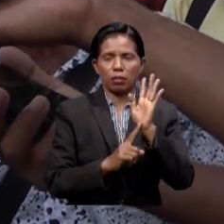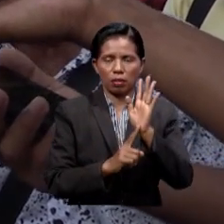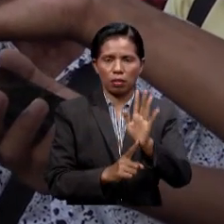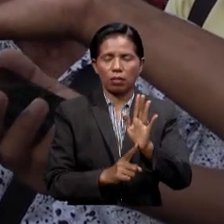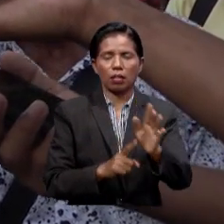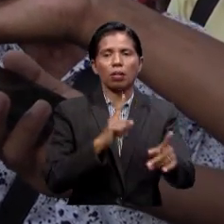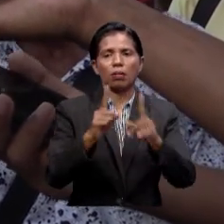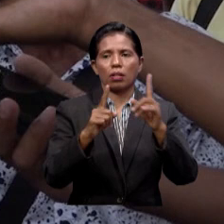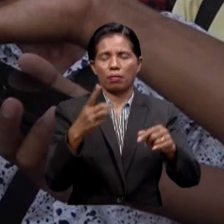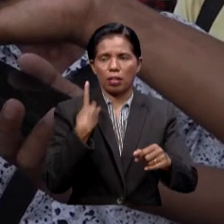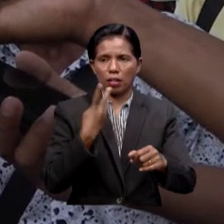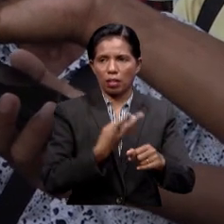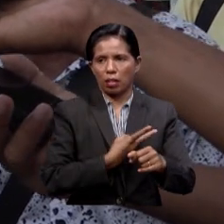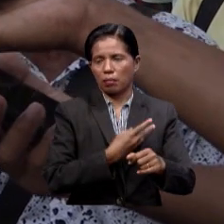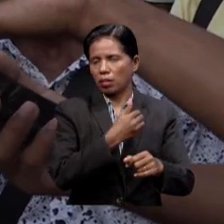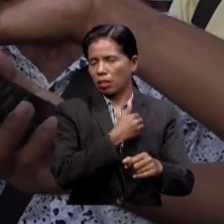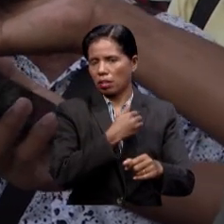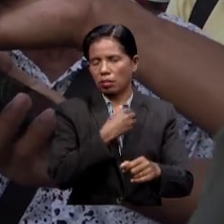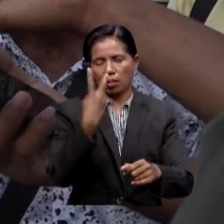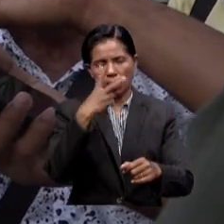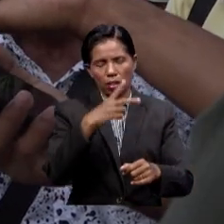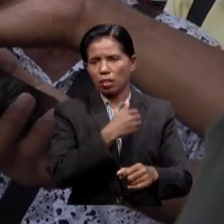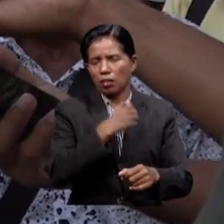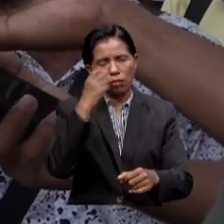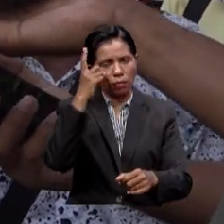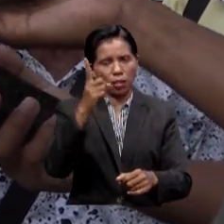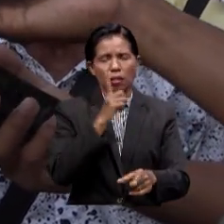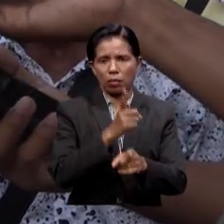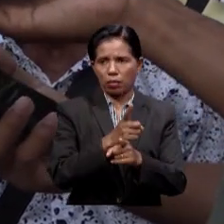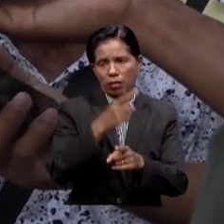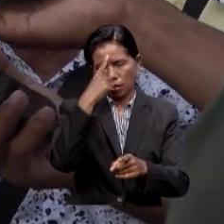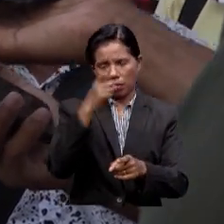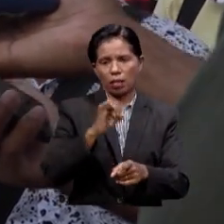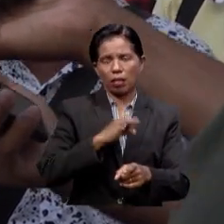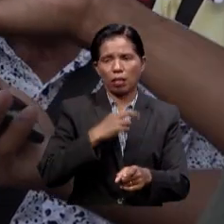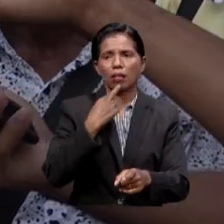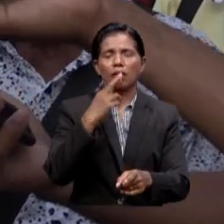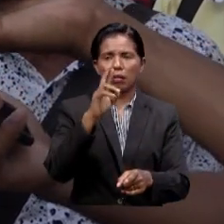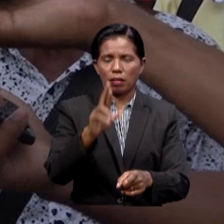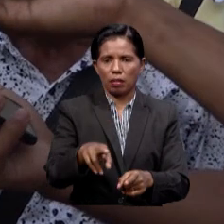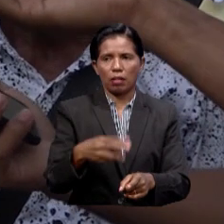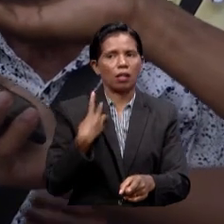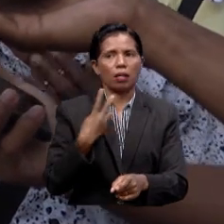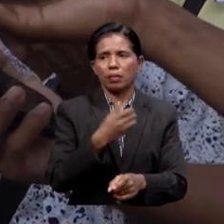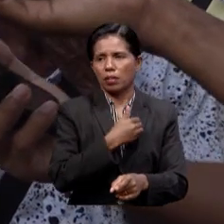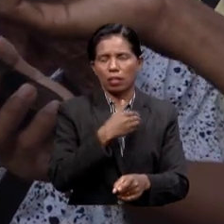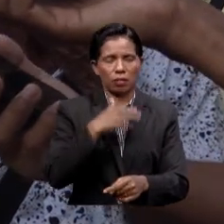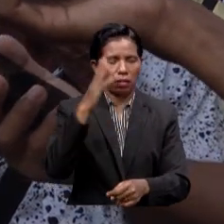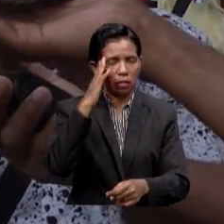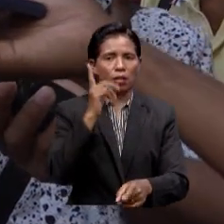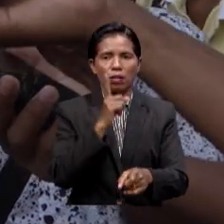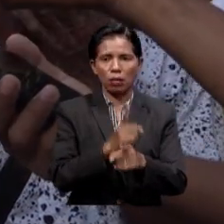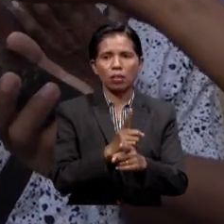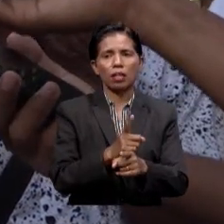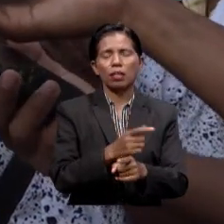explica mi amine ami sidau kare sidau kate ne didia tamba nene ma hau responde de dia ngata ami sidau kate ne dia los duni